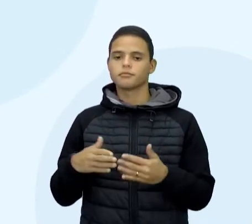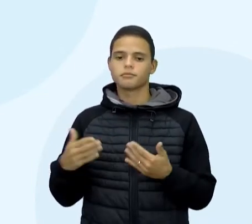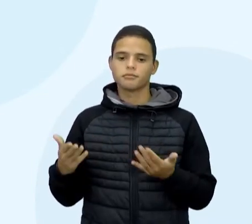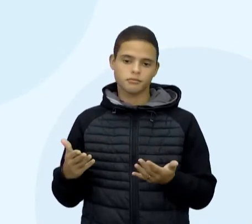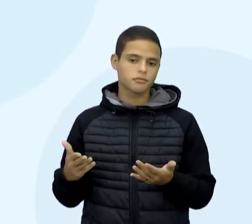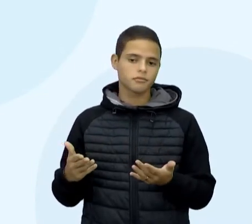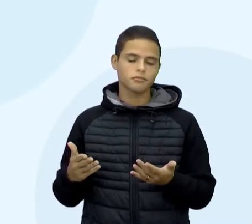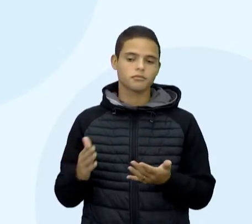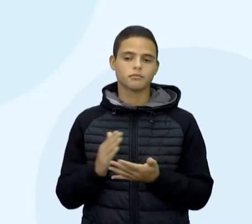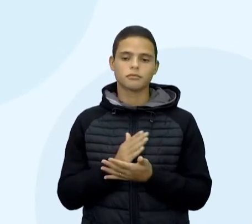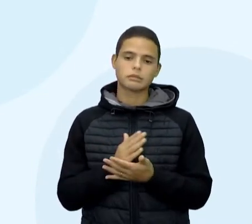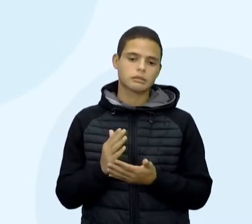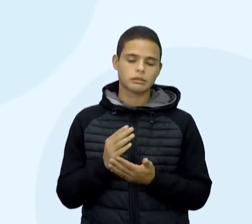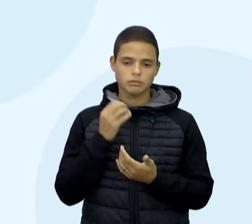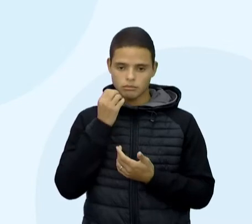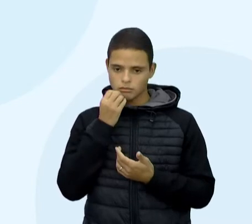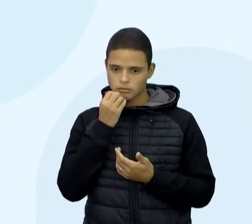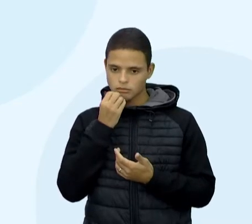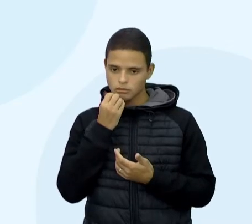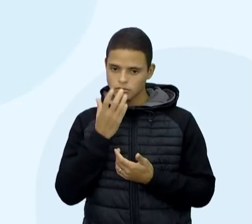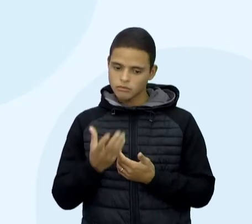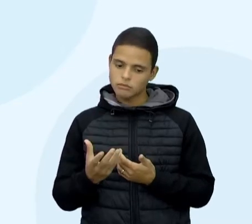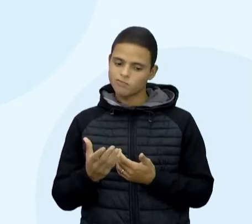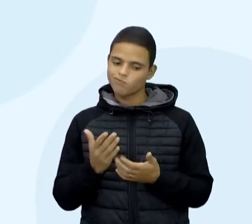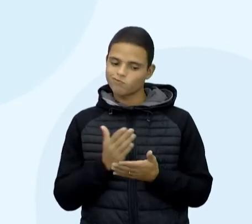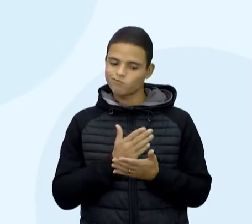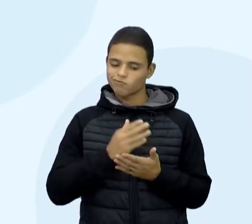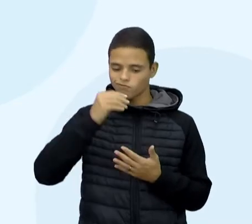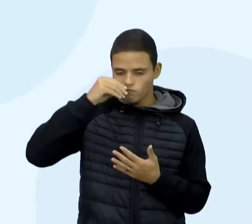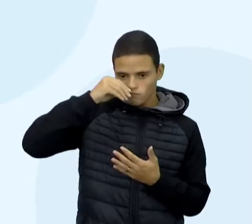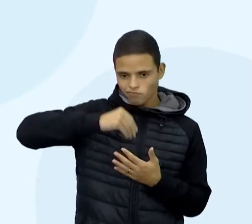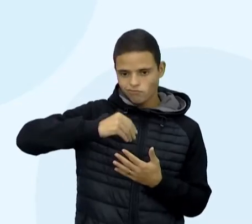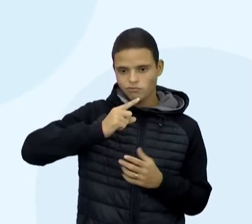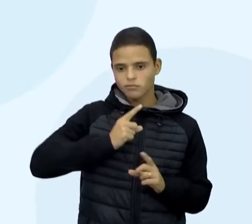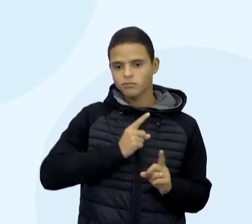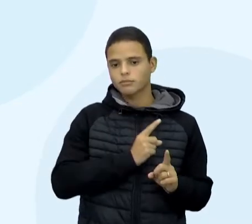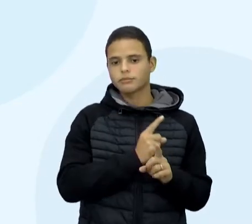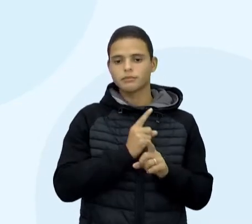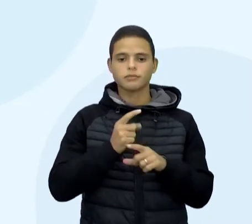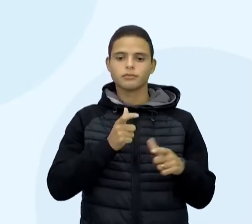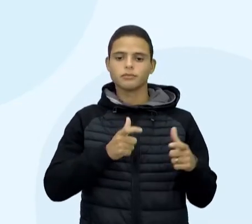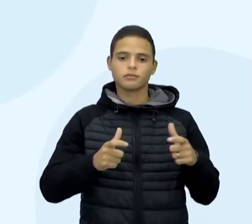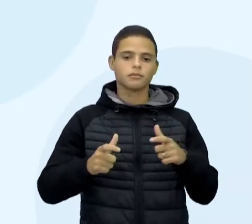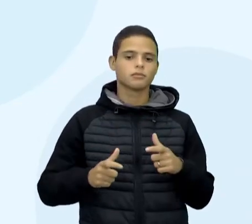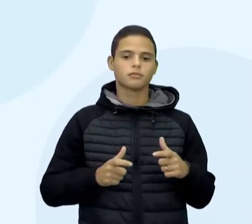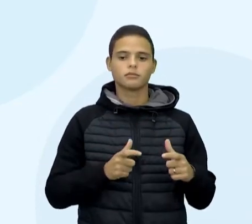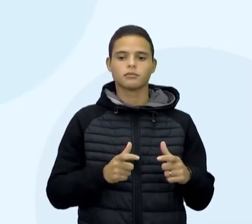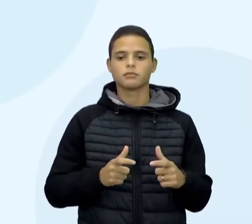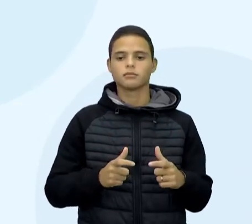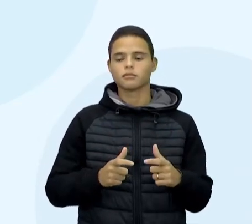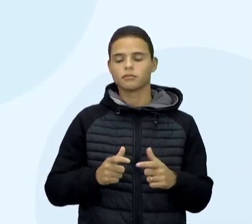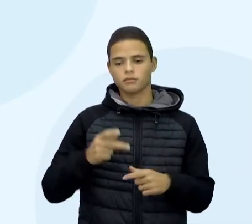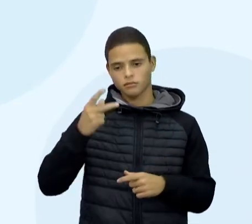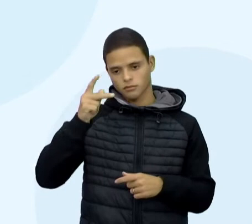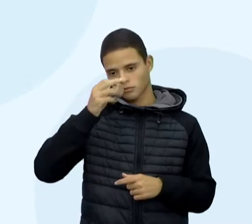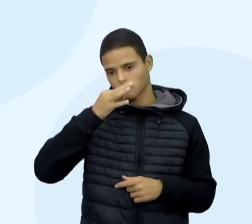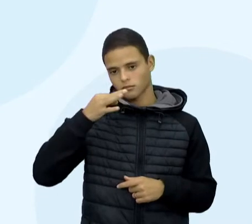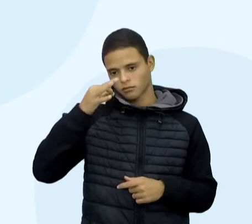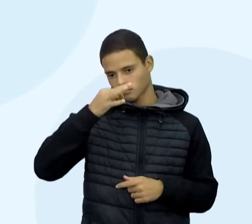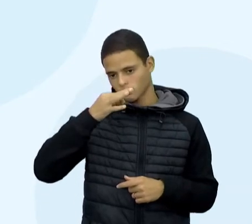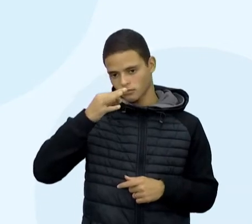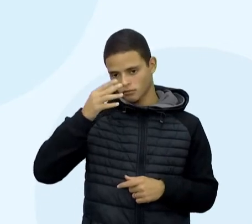são as potencialidades e as vulnerabilidades encontradas nessa região do ponto de